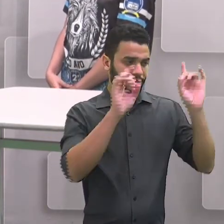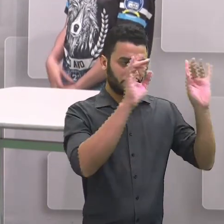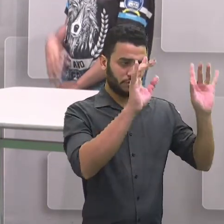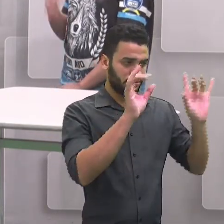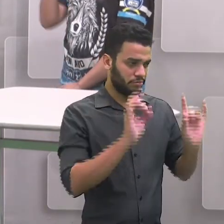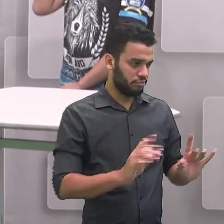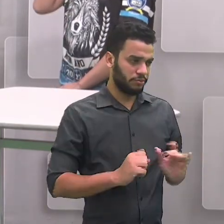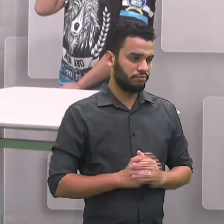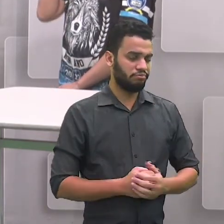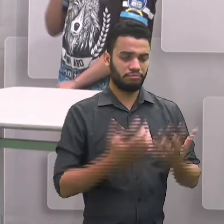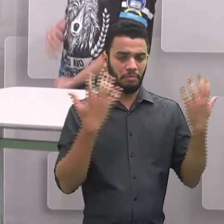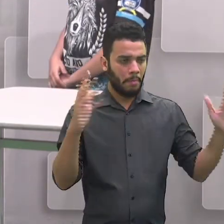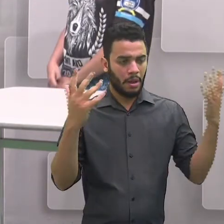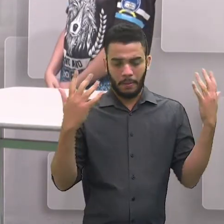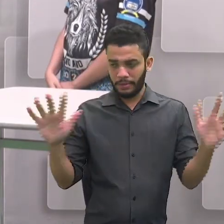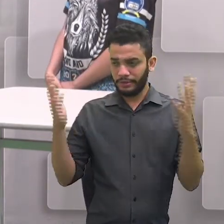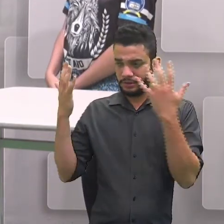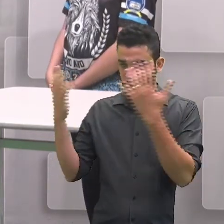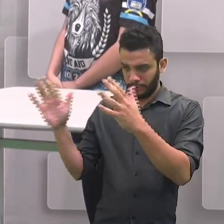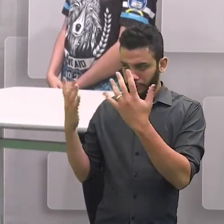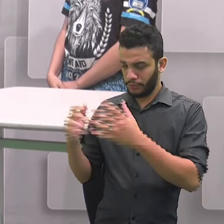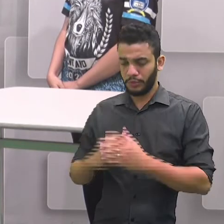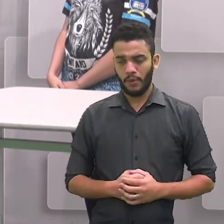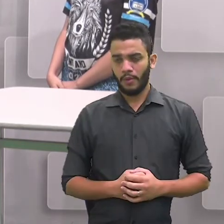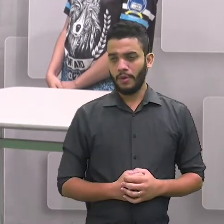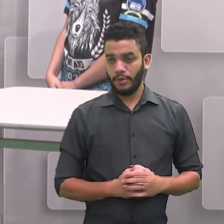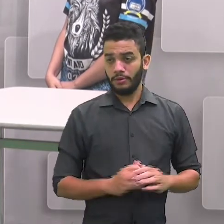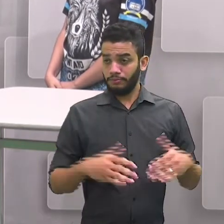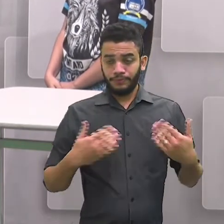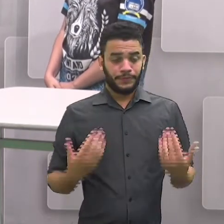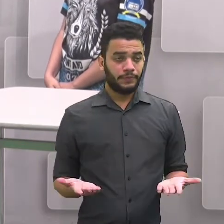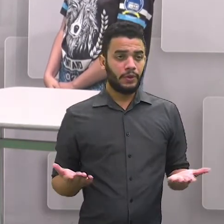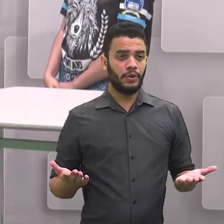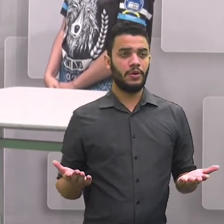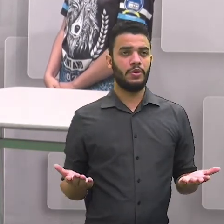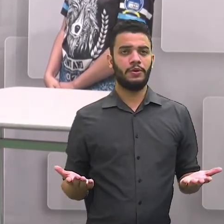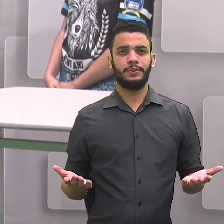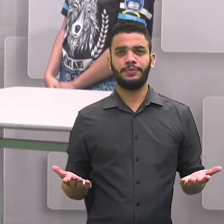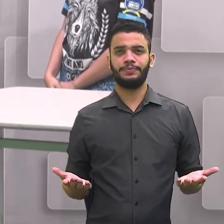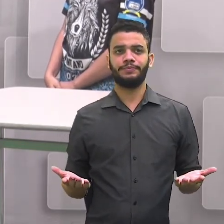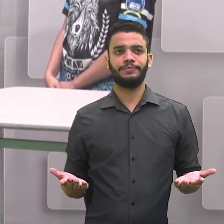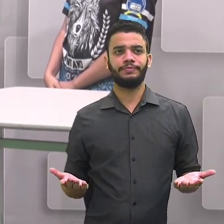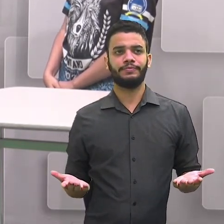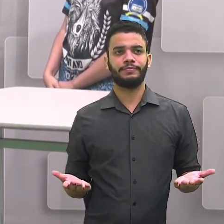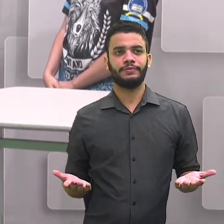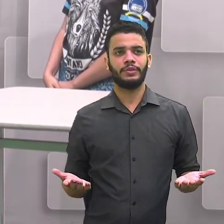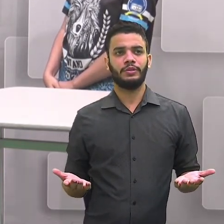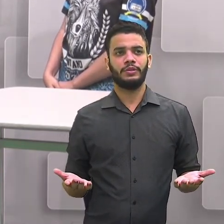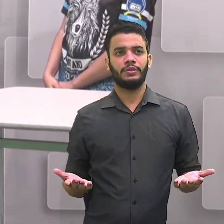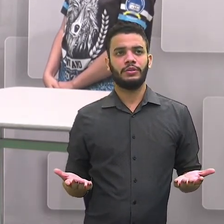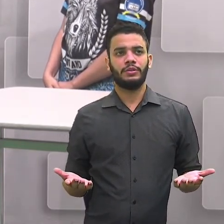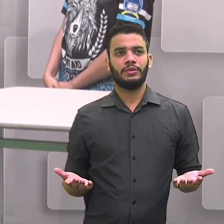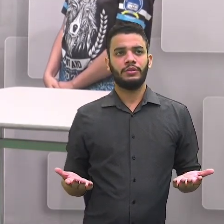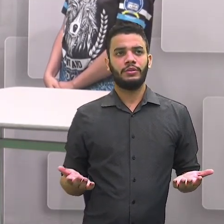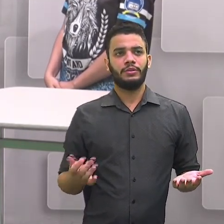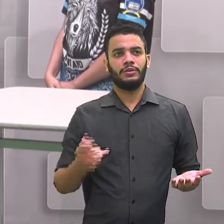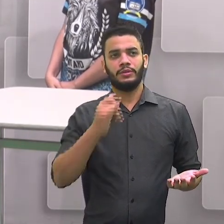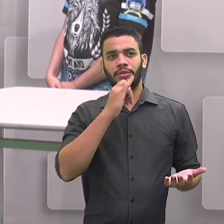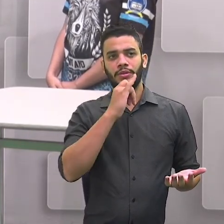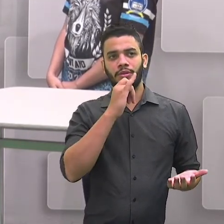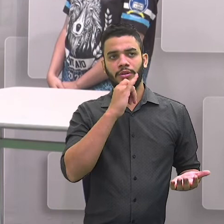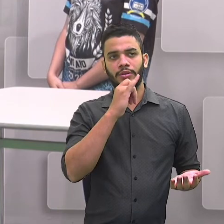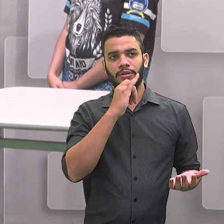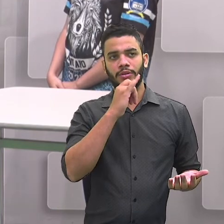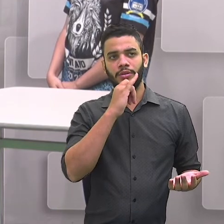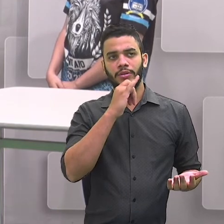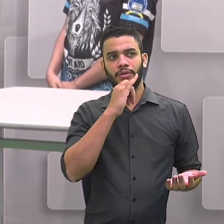gente? Vocês estão de parabéns. Então, meninas, me contem aí, coisas que vocês gostam de fazer. Quem de vocês